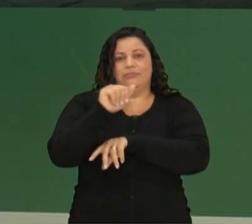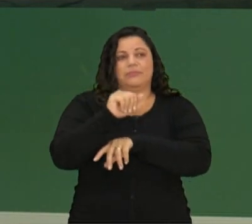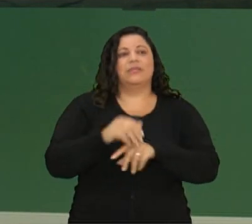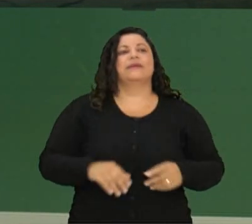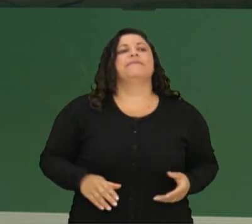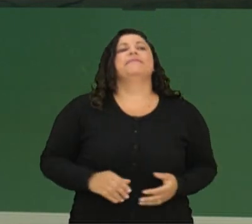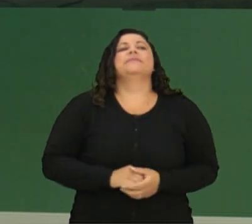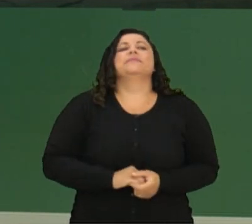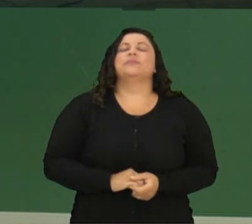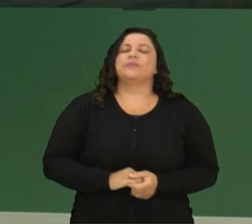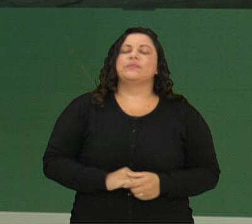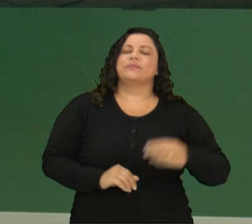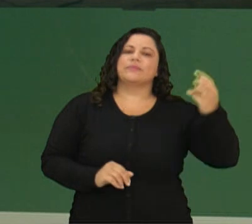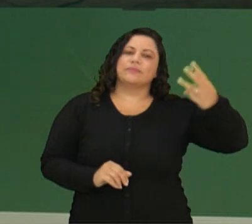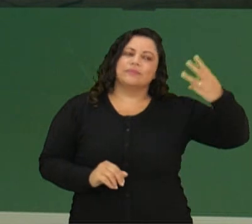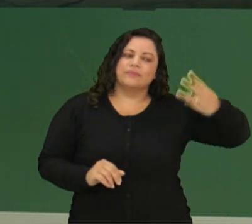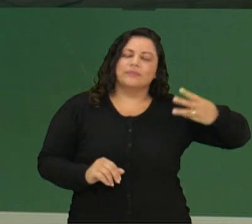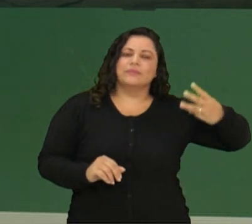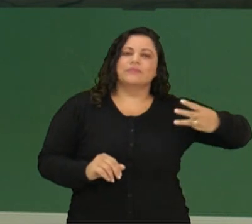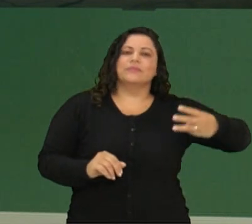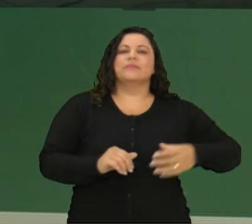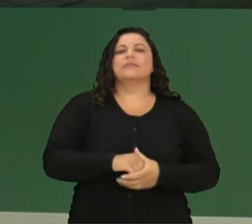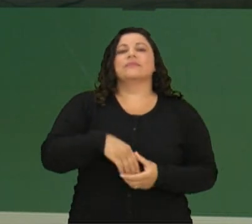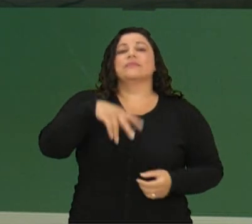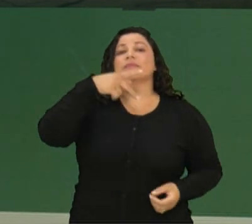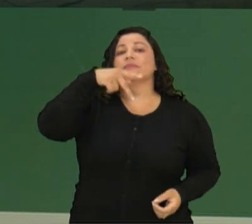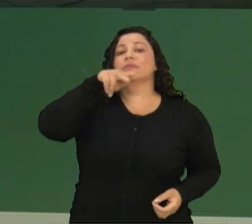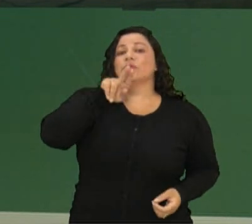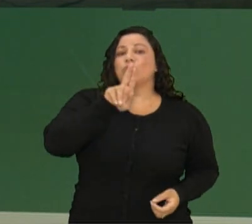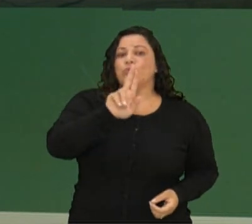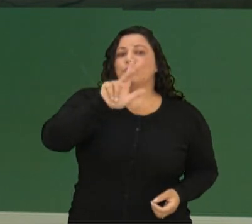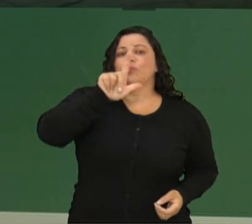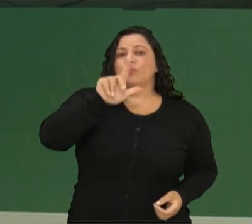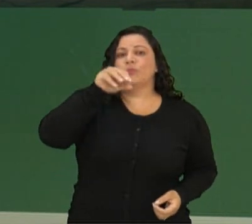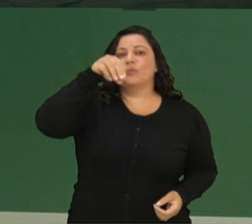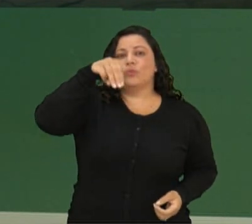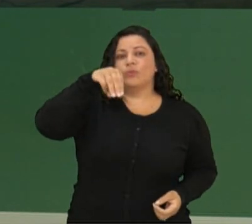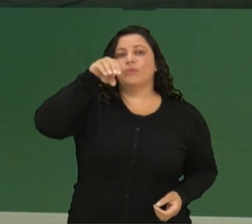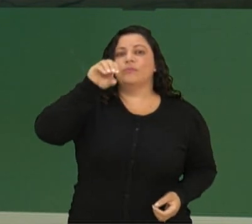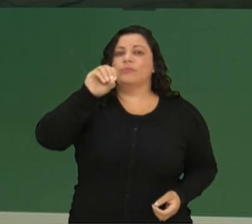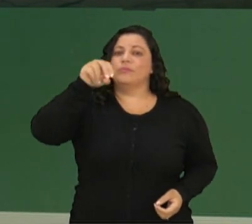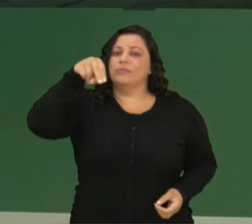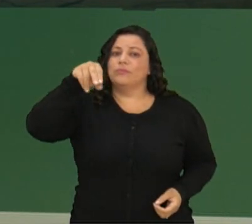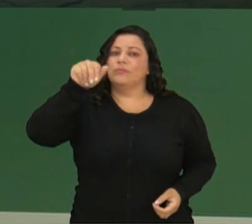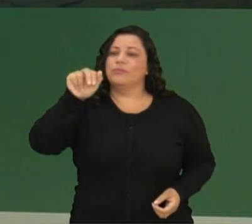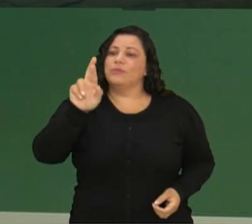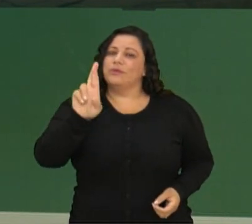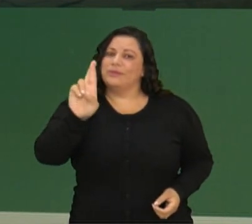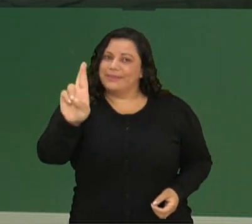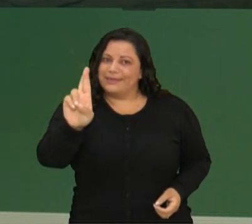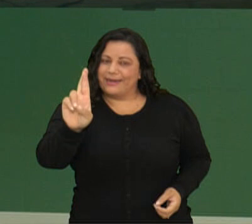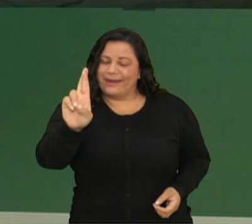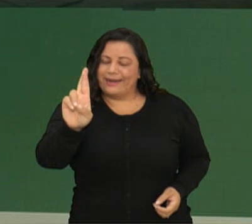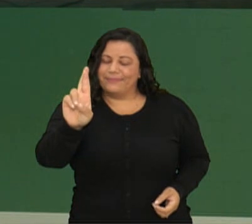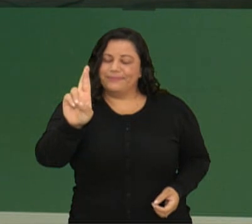a artéria pulmonar. Então marca aí, quando ela sai aqui do lado direito do coração e vai, né, para